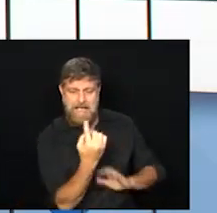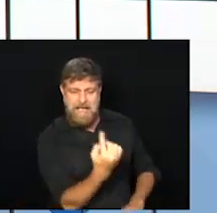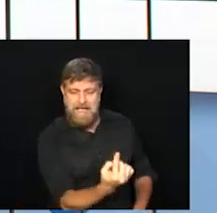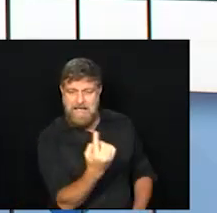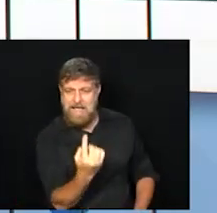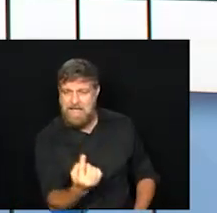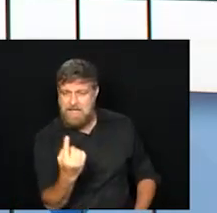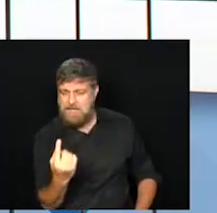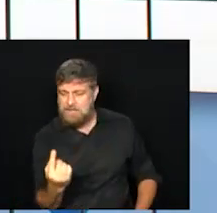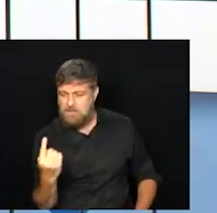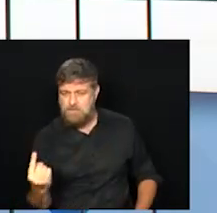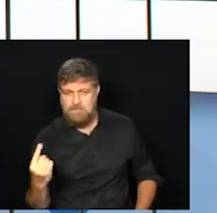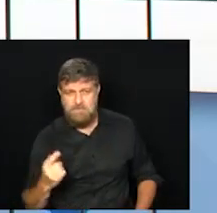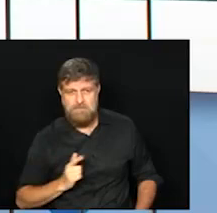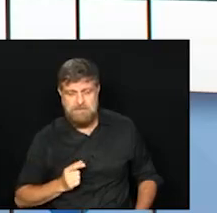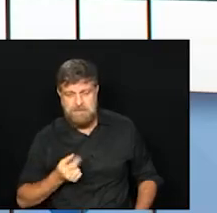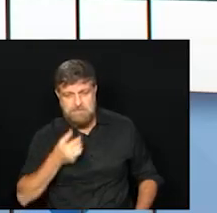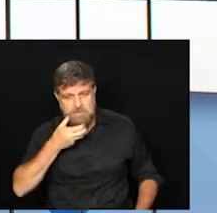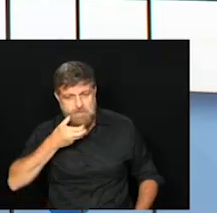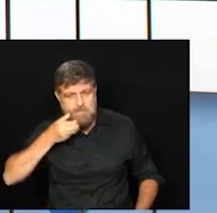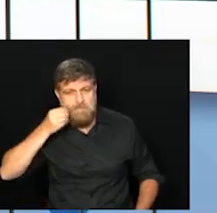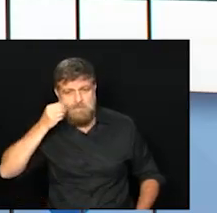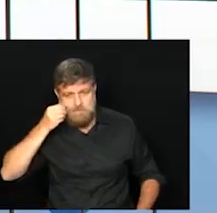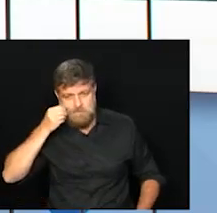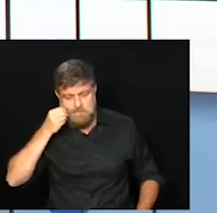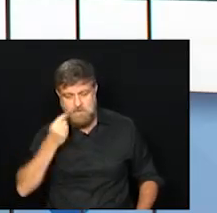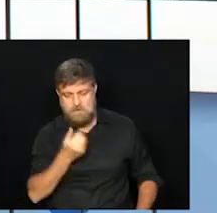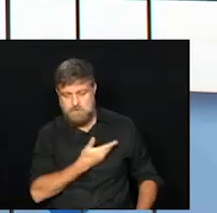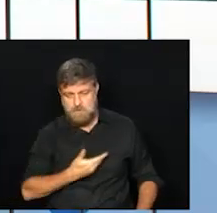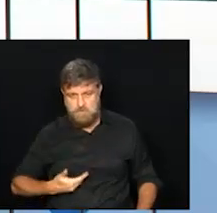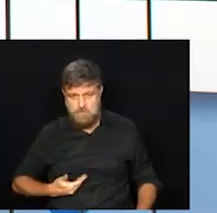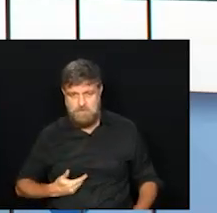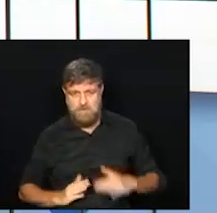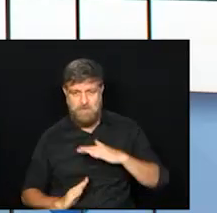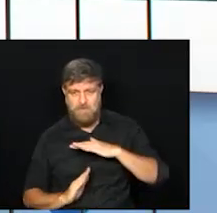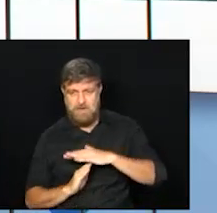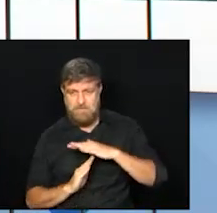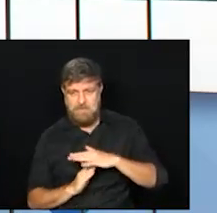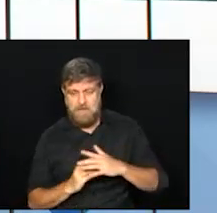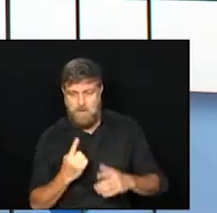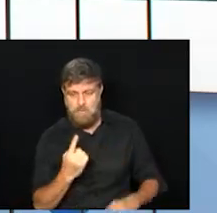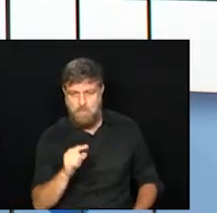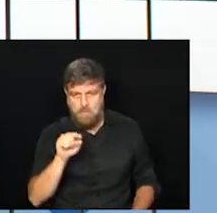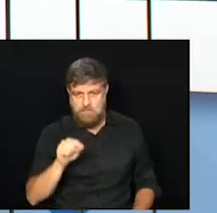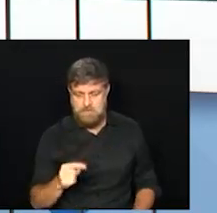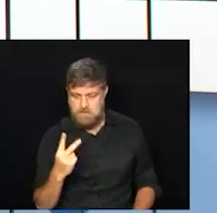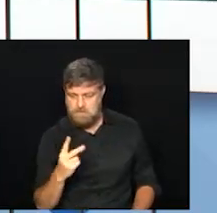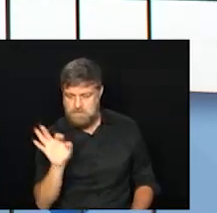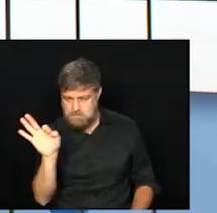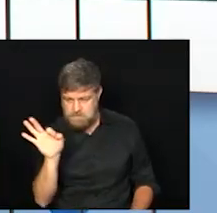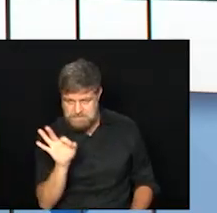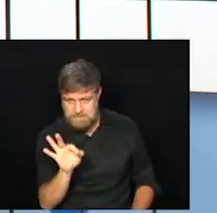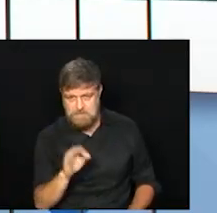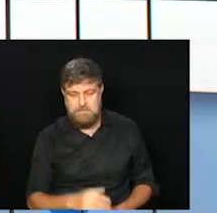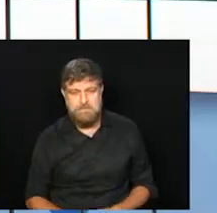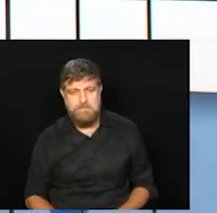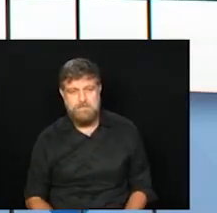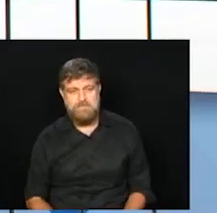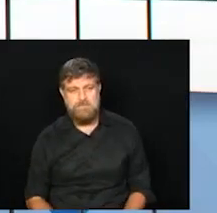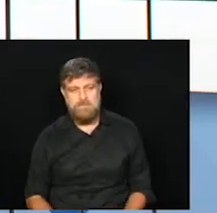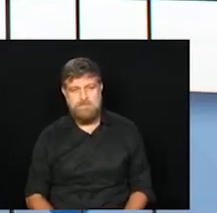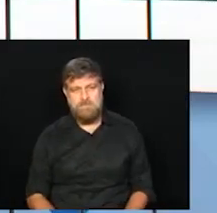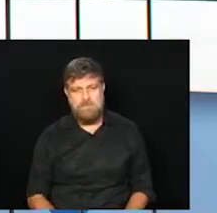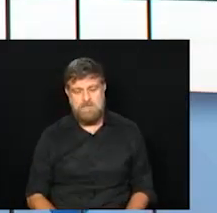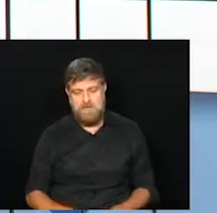ao projeto do orçamento da cidade com limite de 1,2%. Na